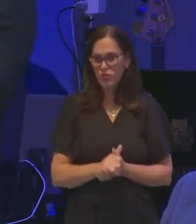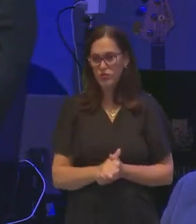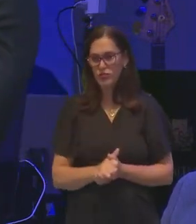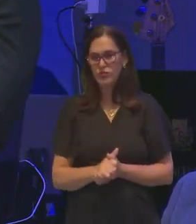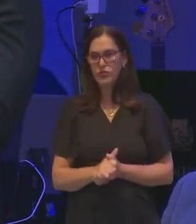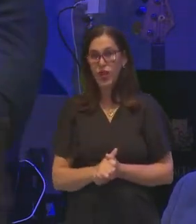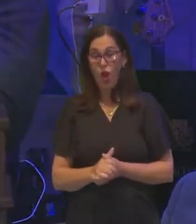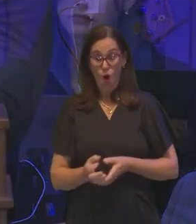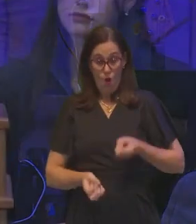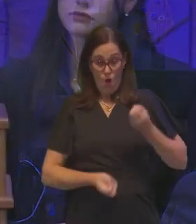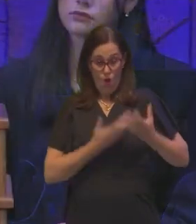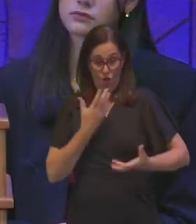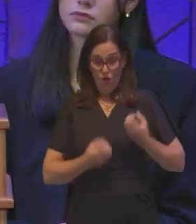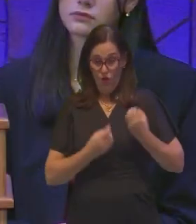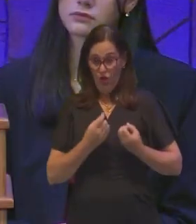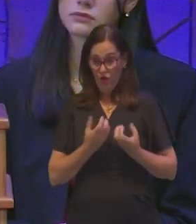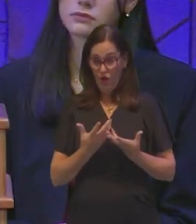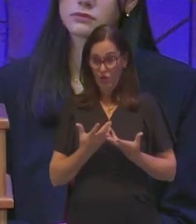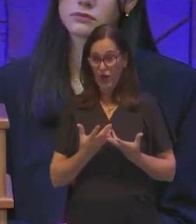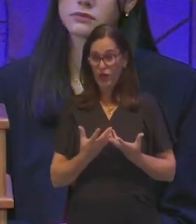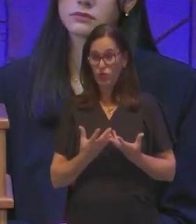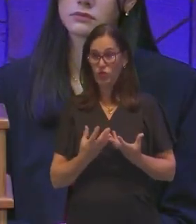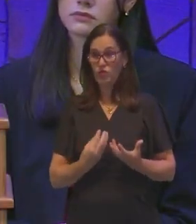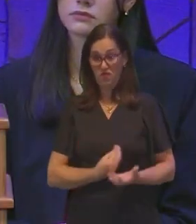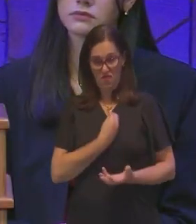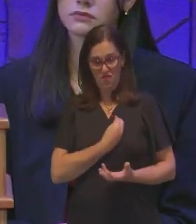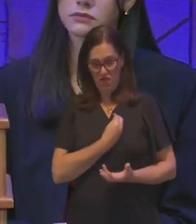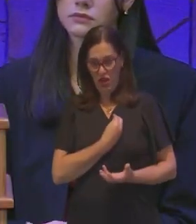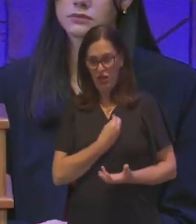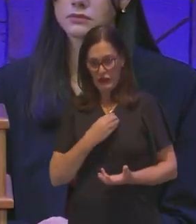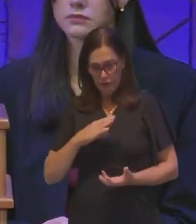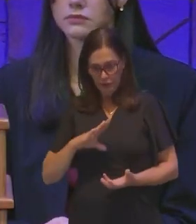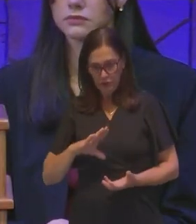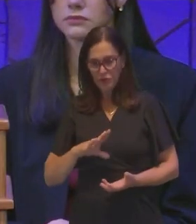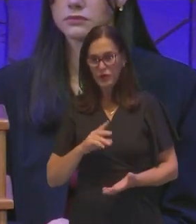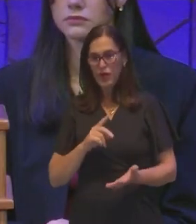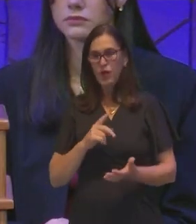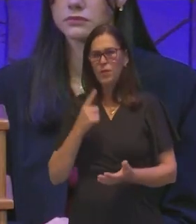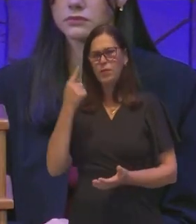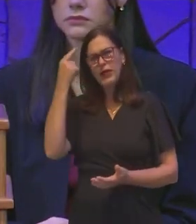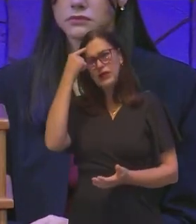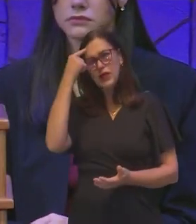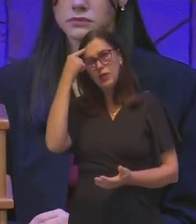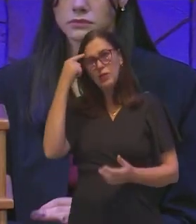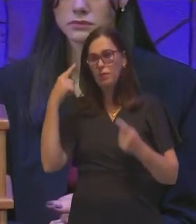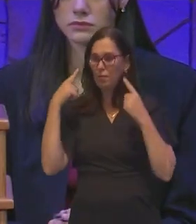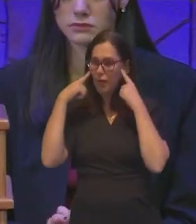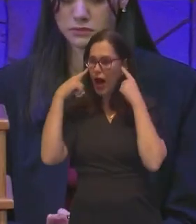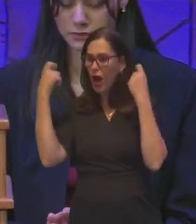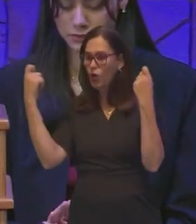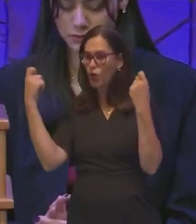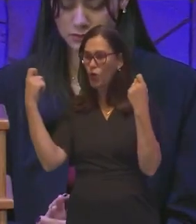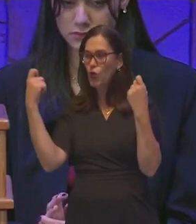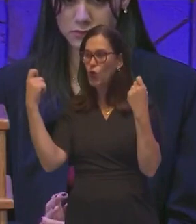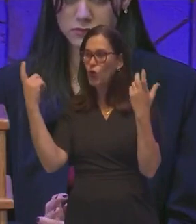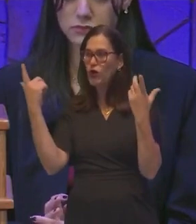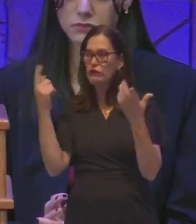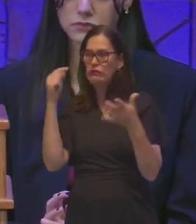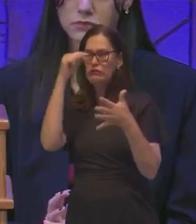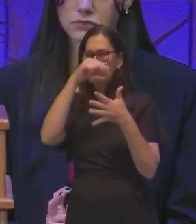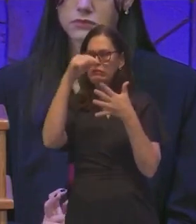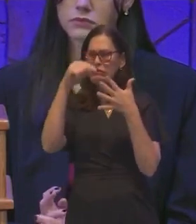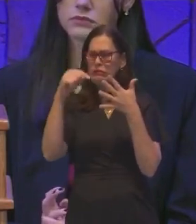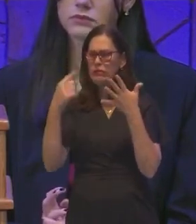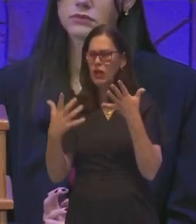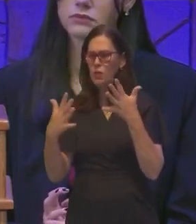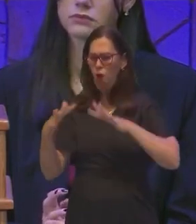O avivamento, quando nós falamos em avivamento, nós pensamos em barulho, nós pensamos em tantas coisas,